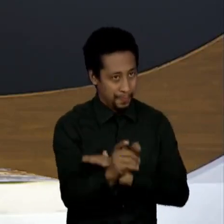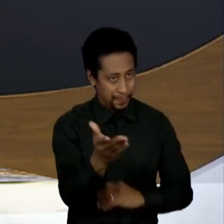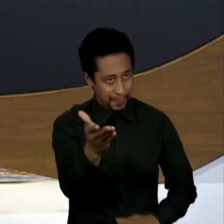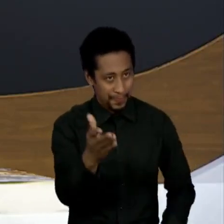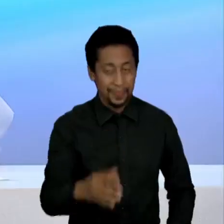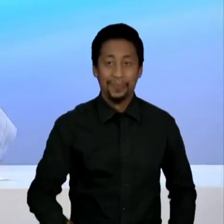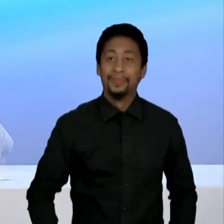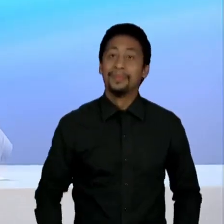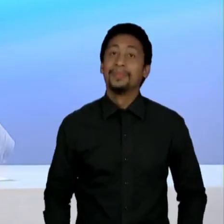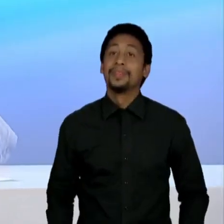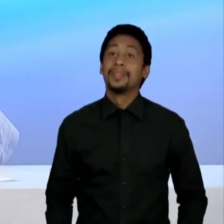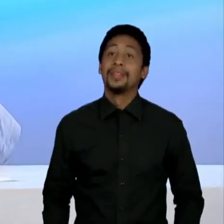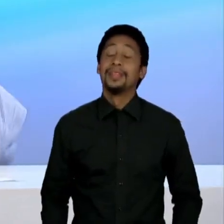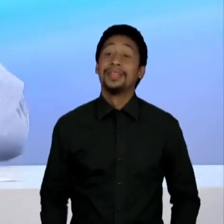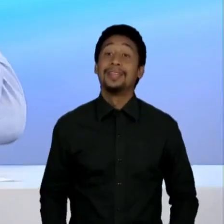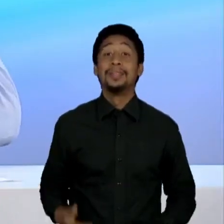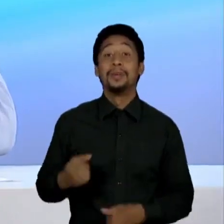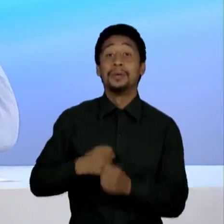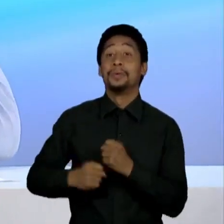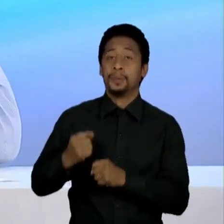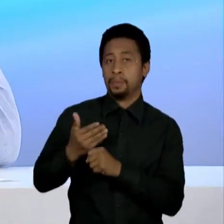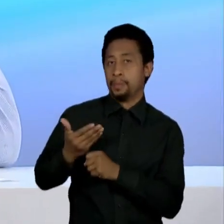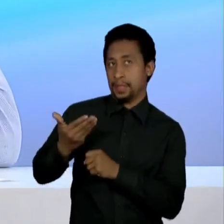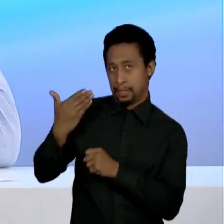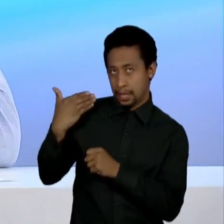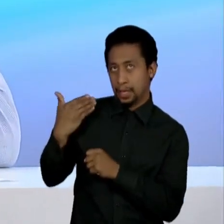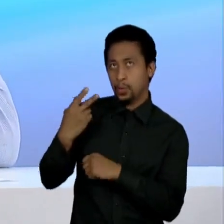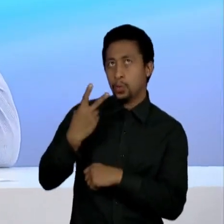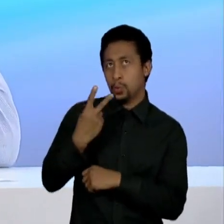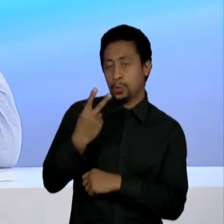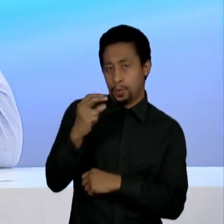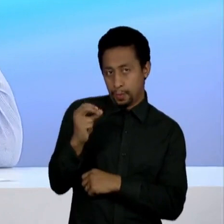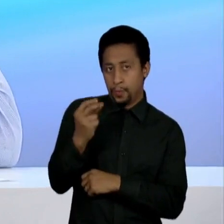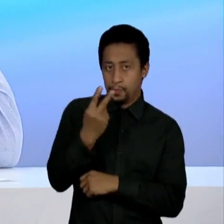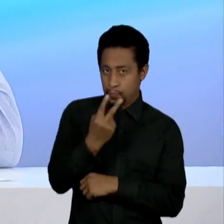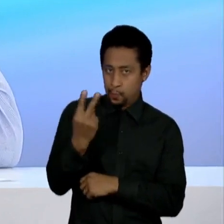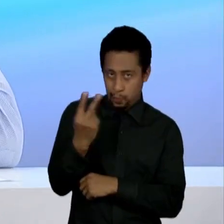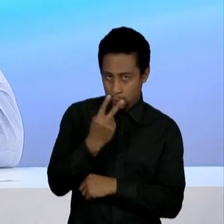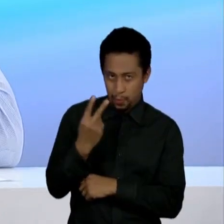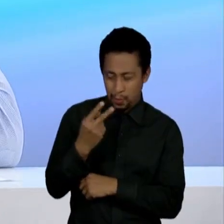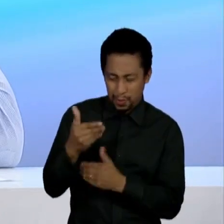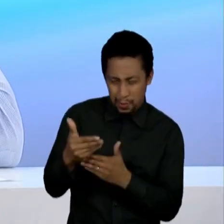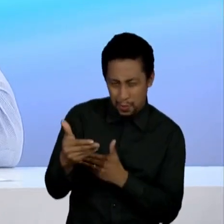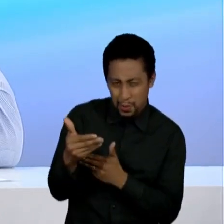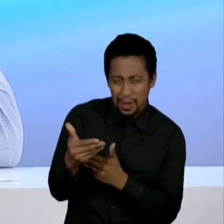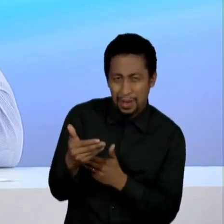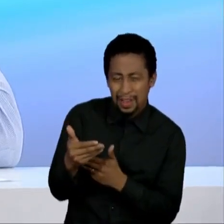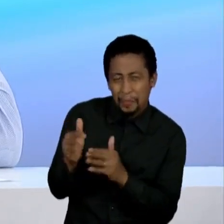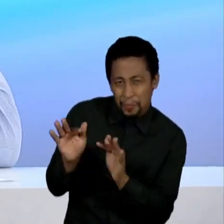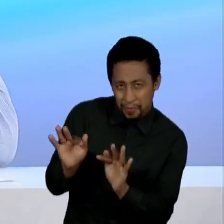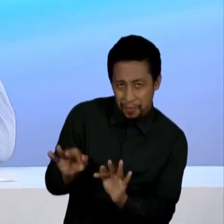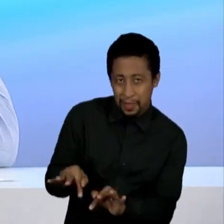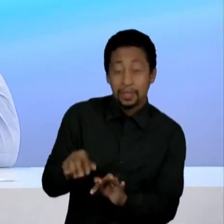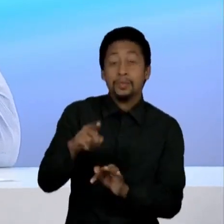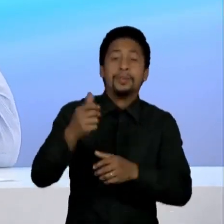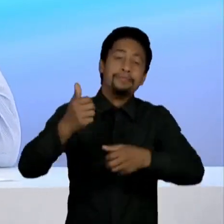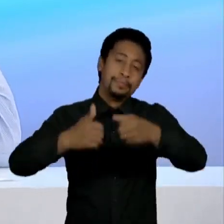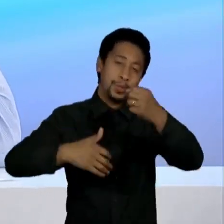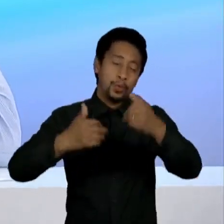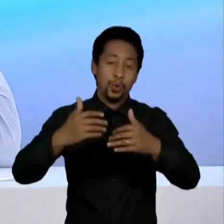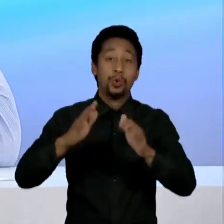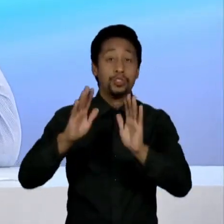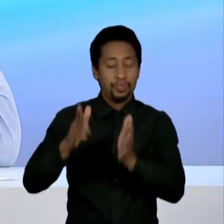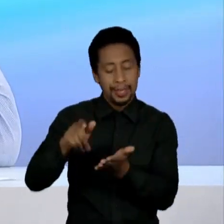Jonathan, em uma entrevista no final do ano passado, você disse que passou apenas oito anos da sua vida mais ou menos